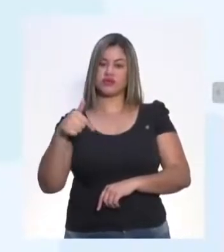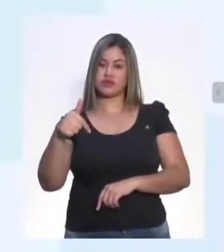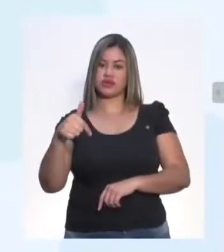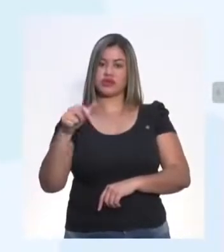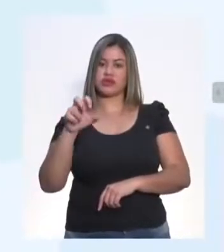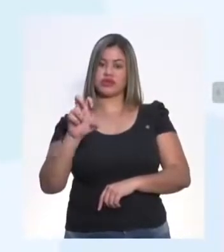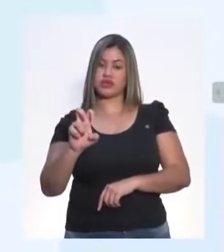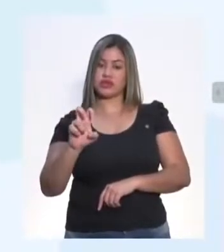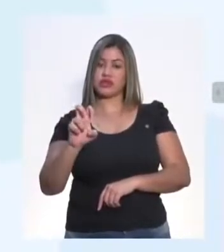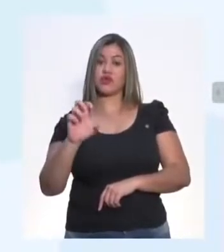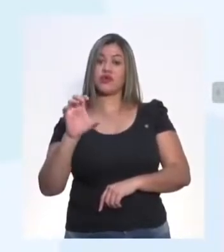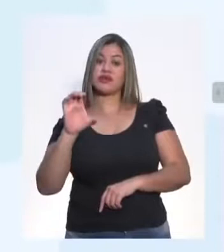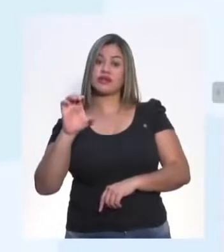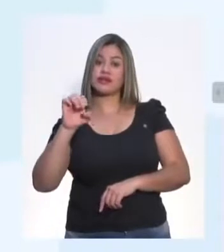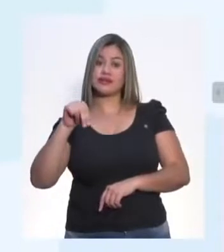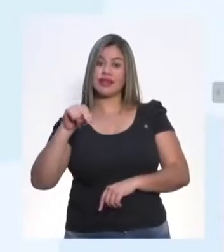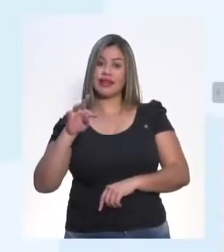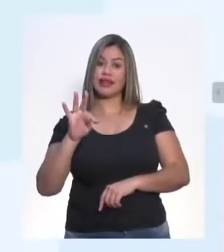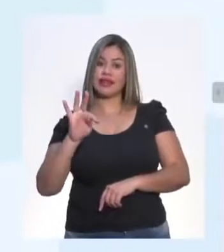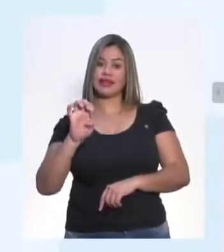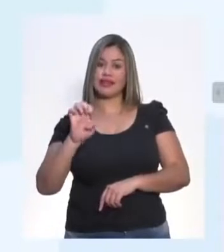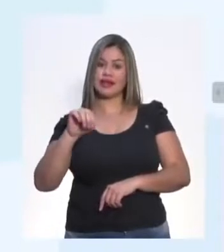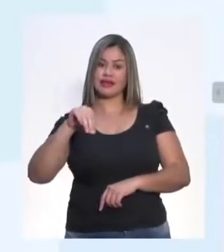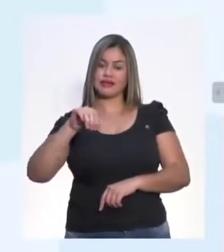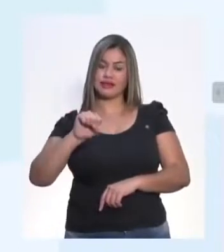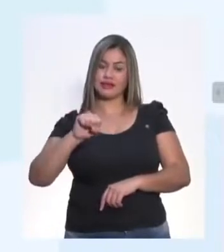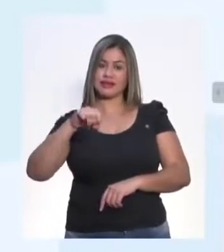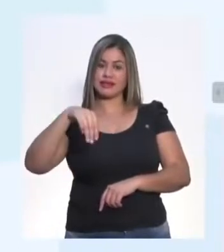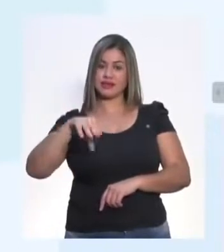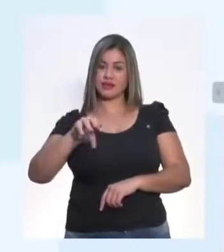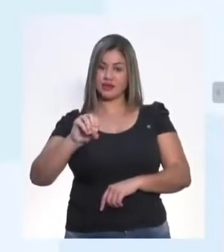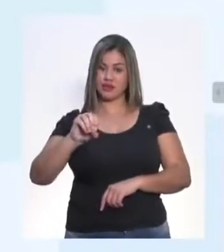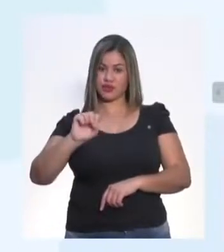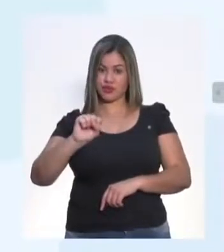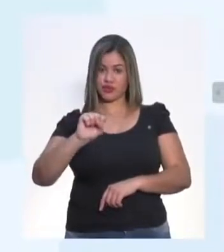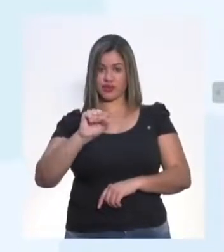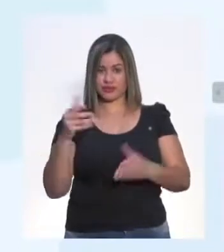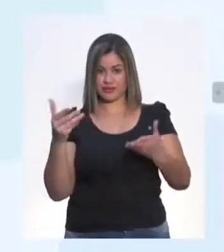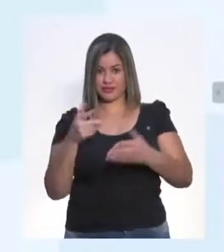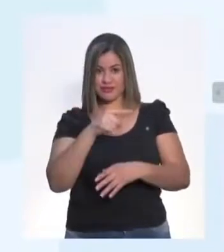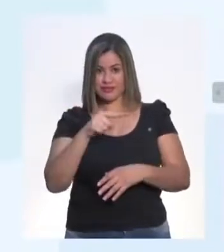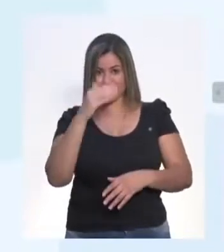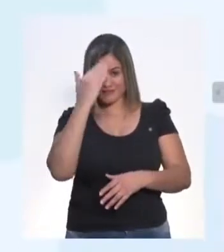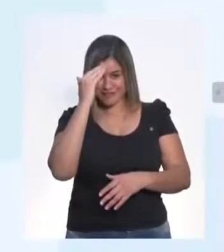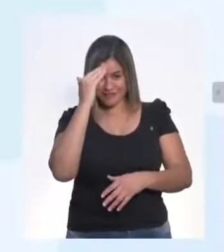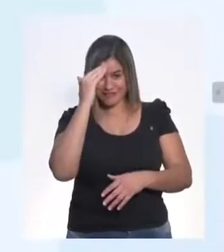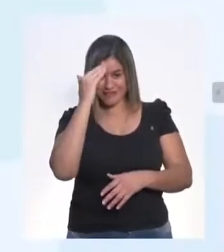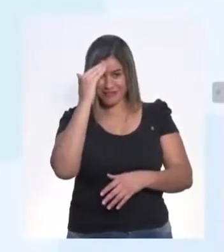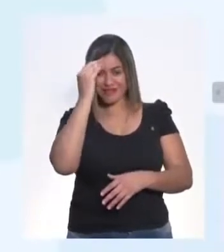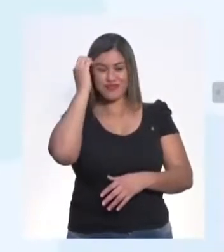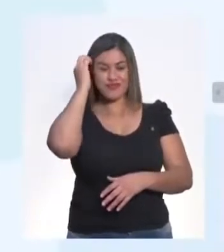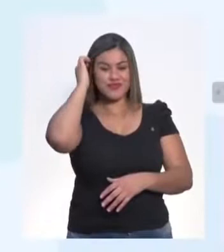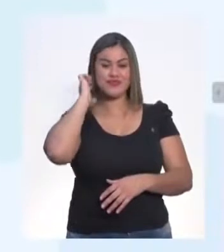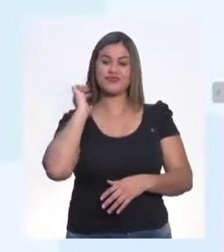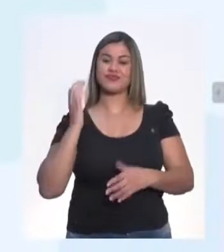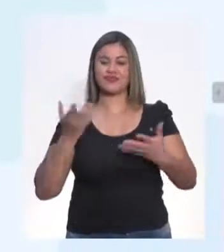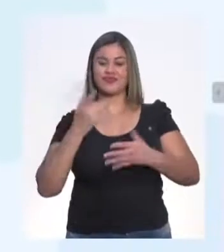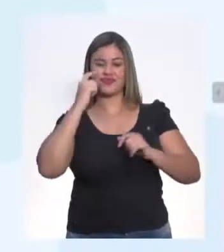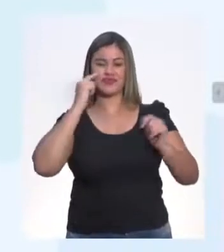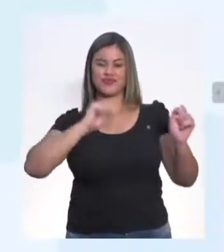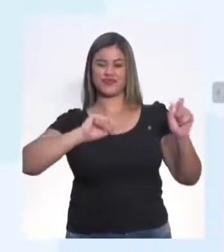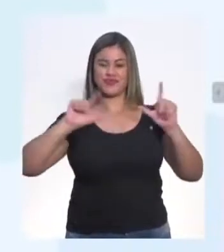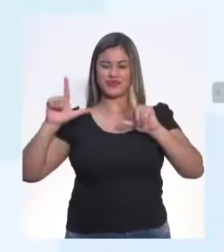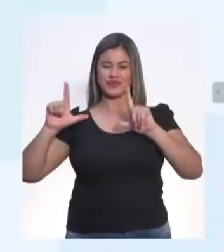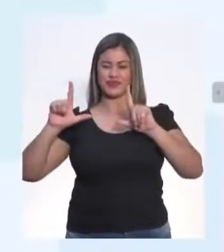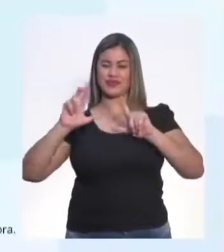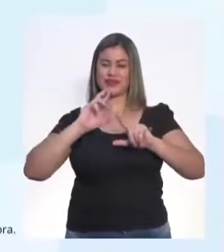75 centésimos. E aí, agora vocês entenderam? Entenderam? Então, por favor, coloquem para